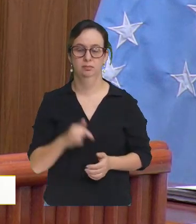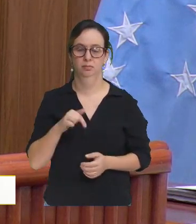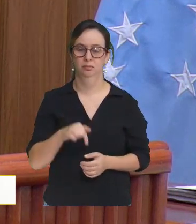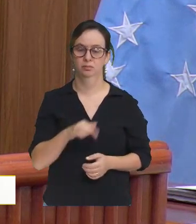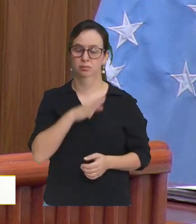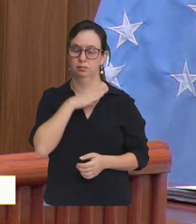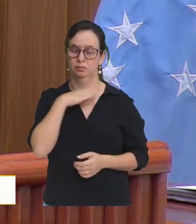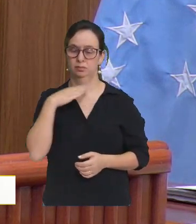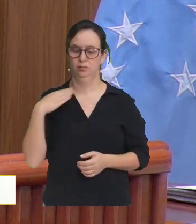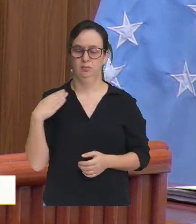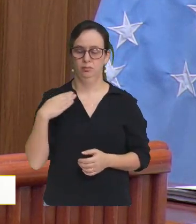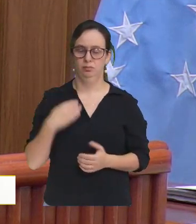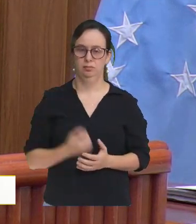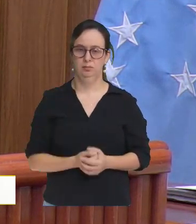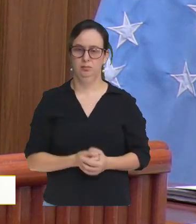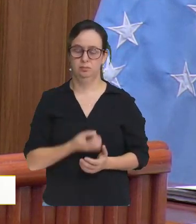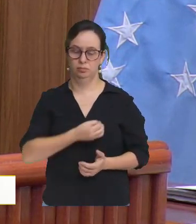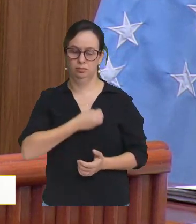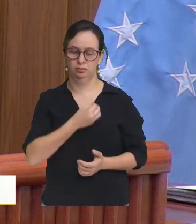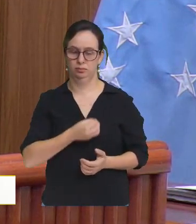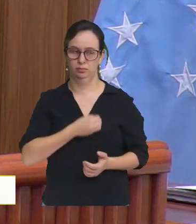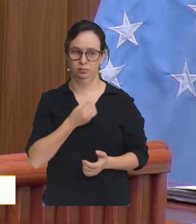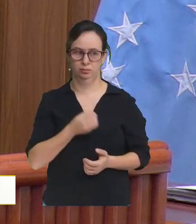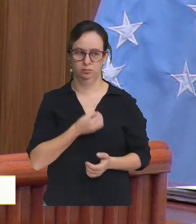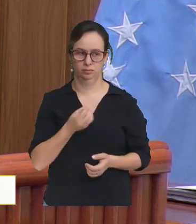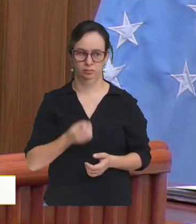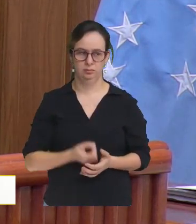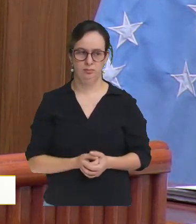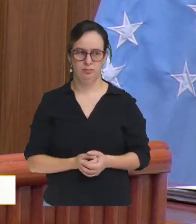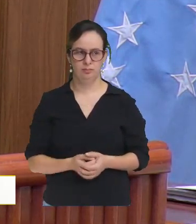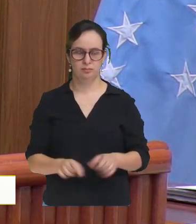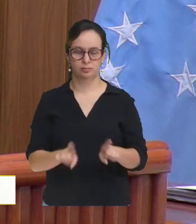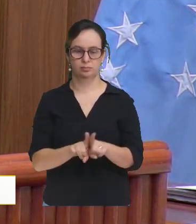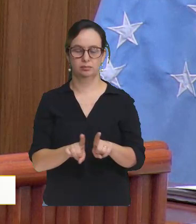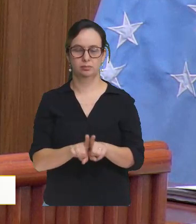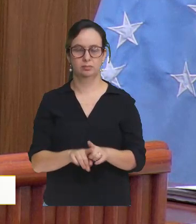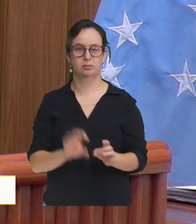E foi assim que aconteceu com o Dr. Adolfo,